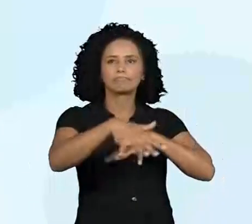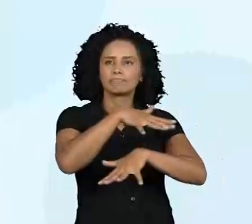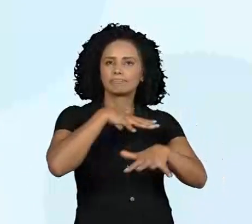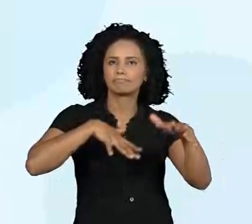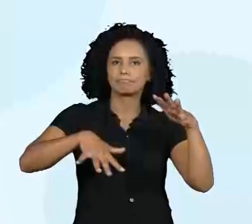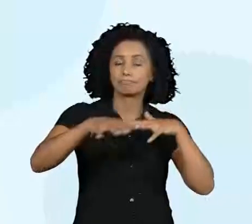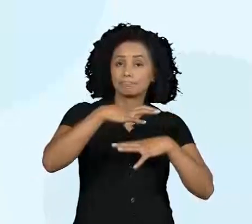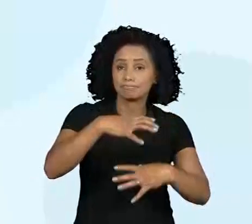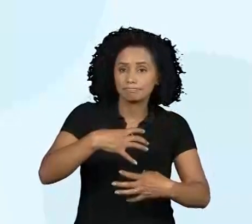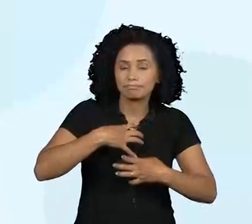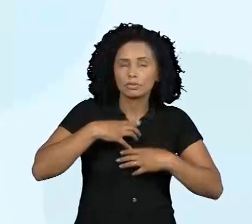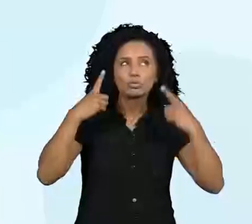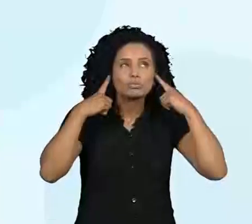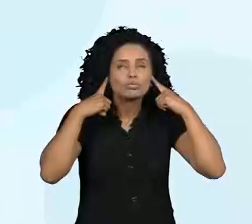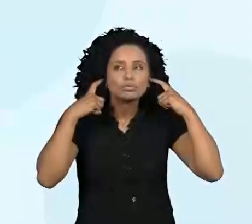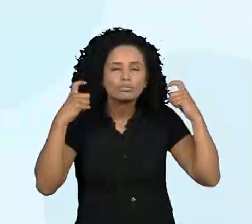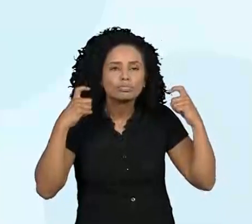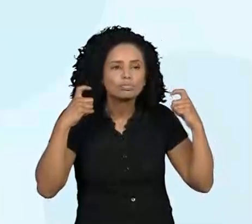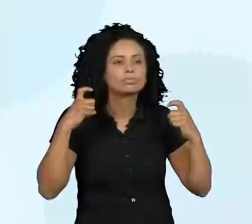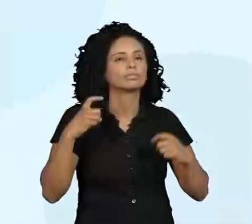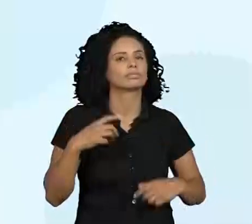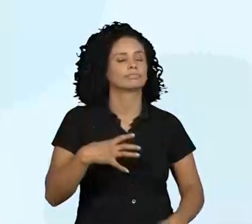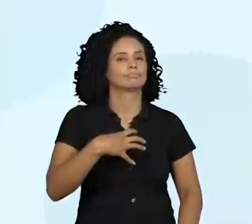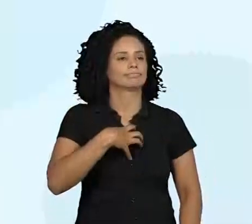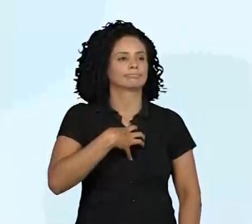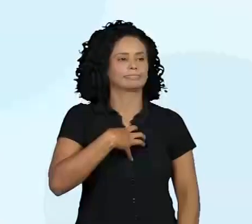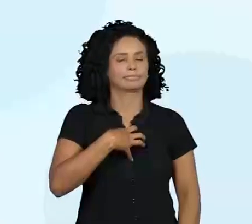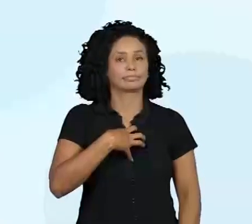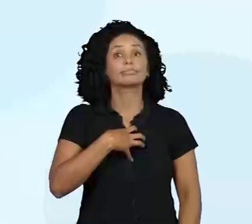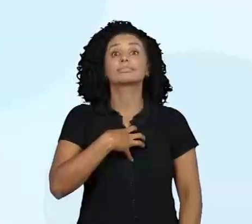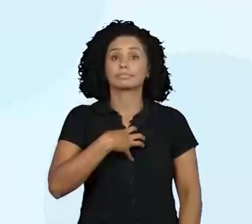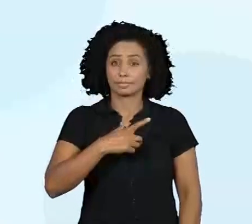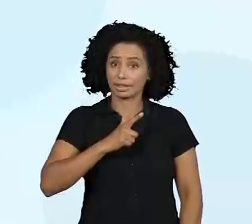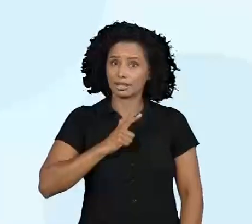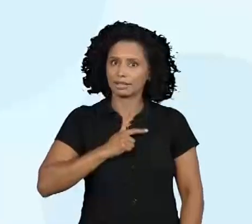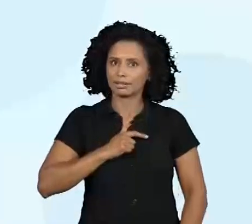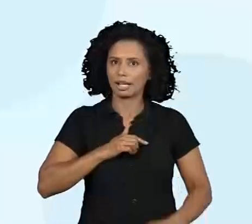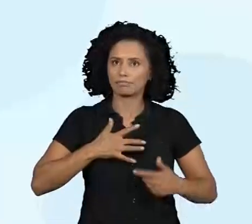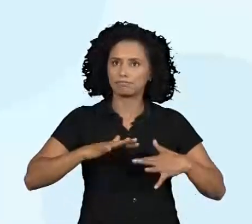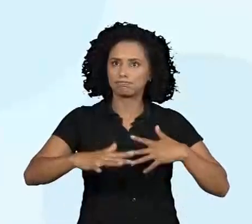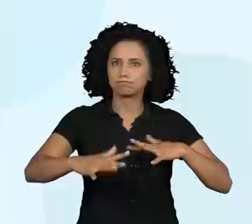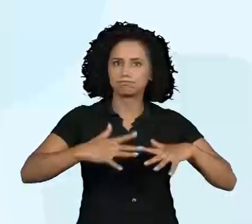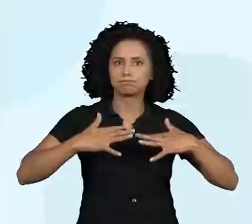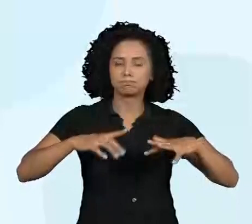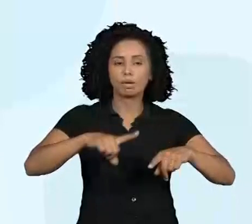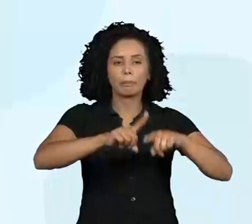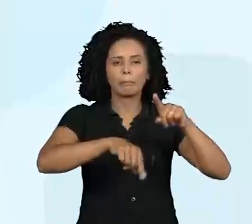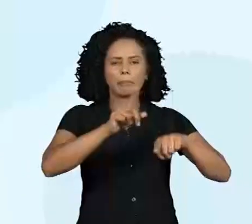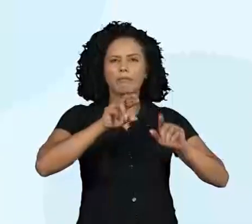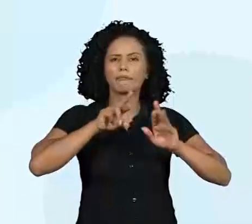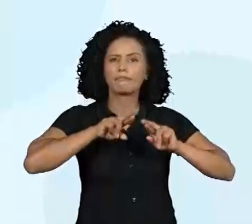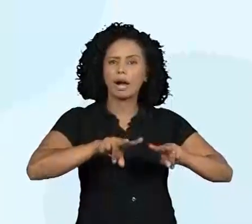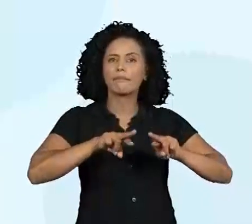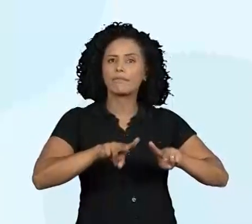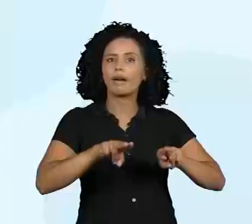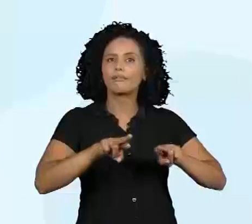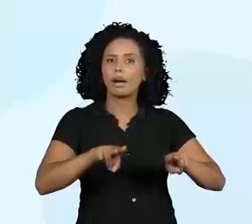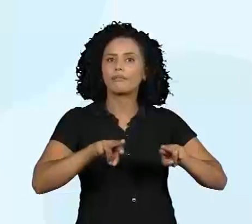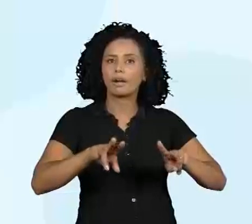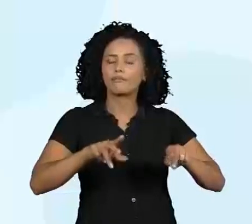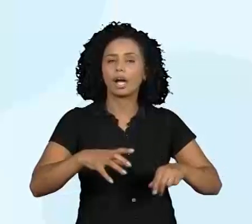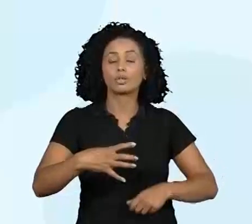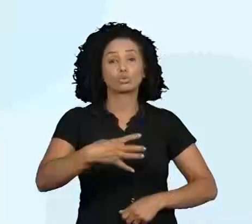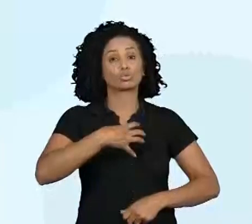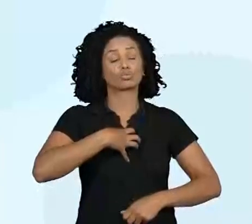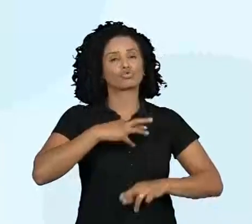chegam até os nossos ouvidos. Vibrações produzidas por objetos diferentes produzem